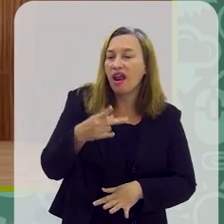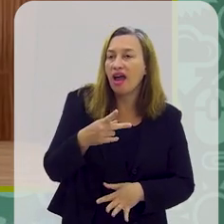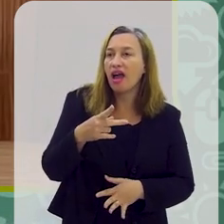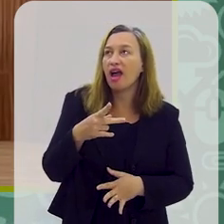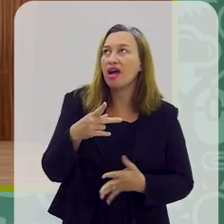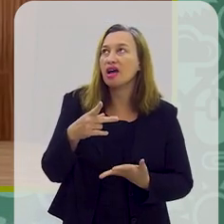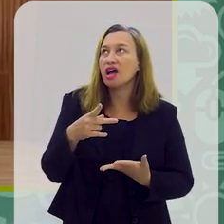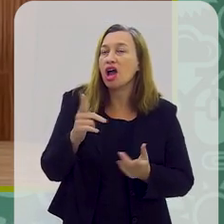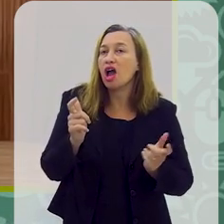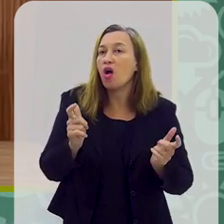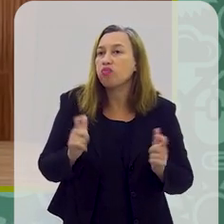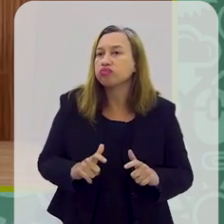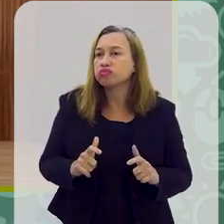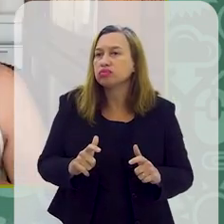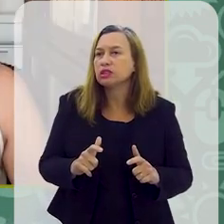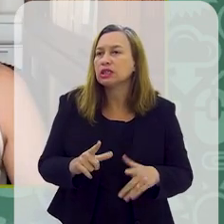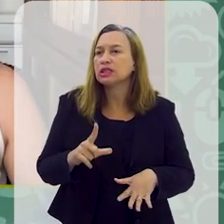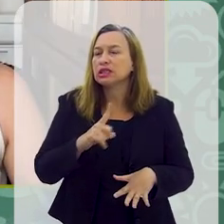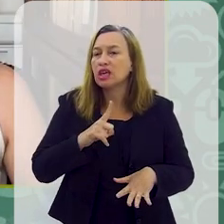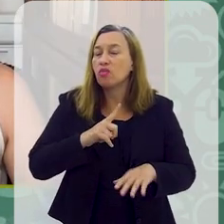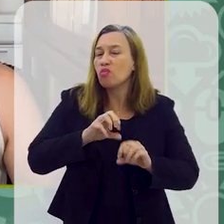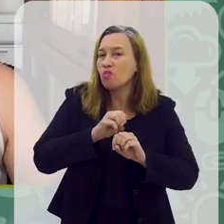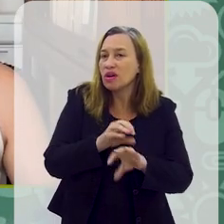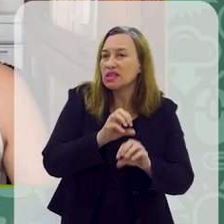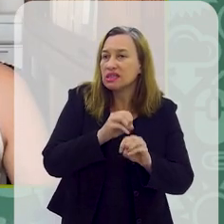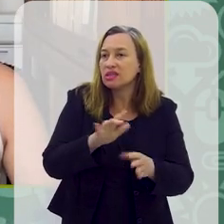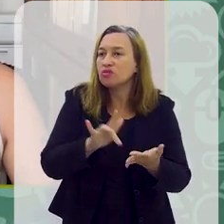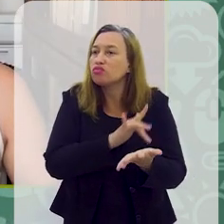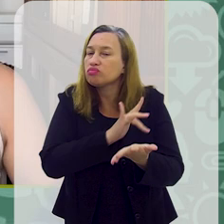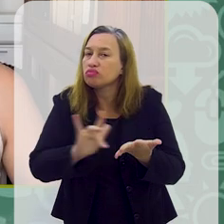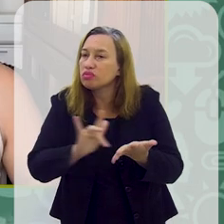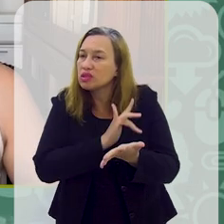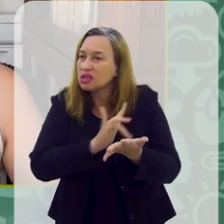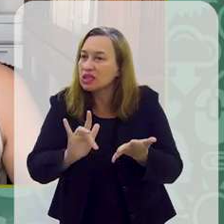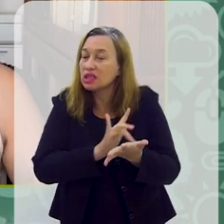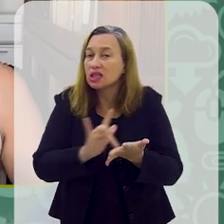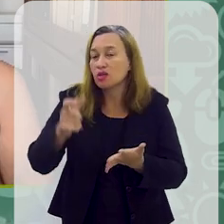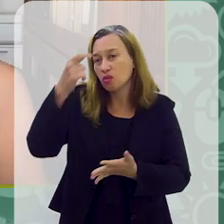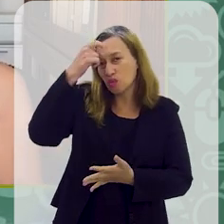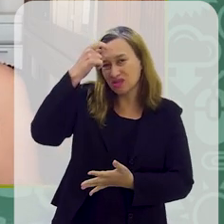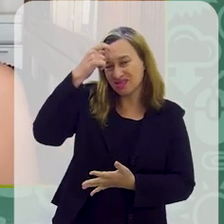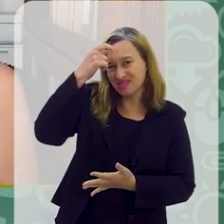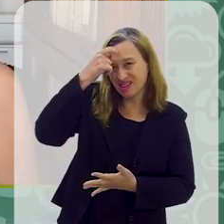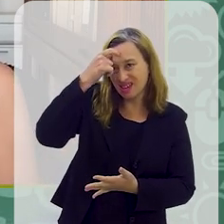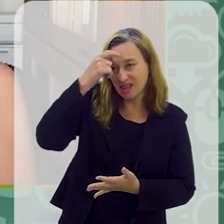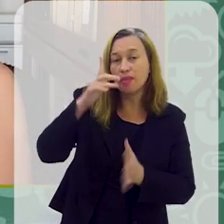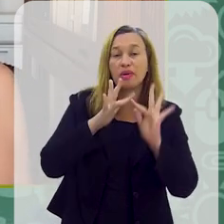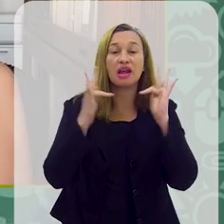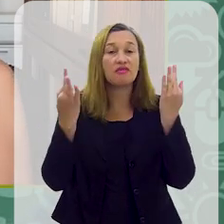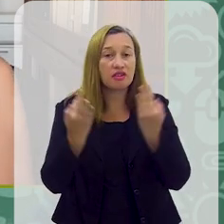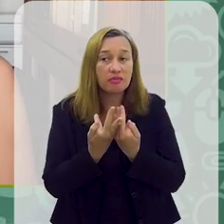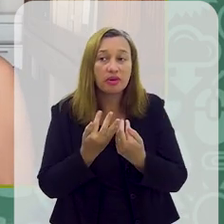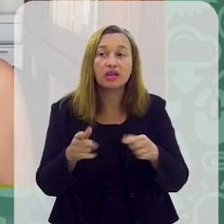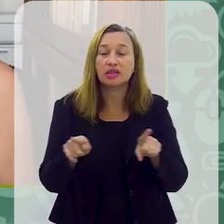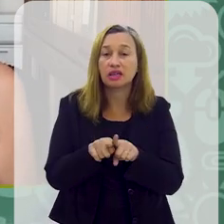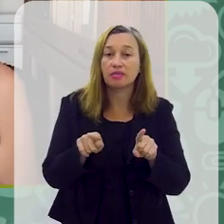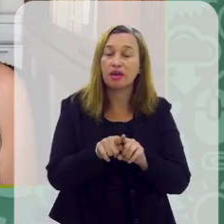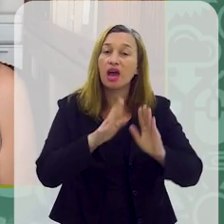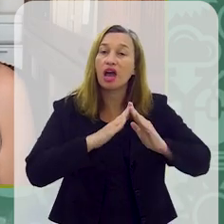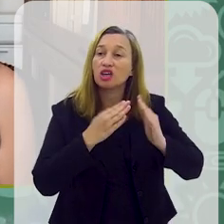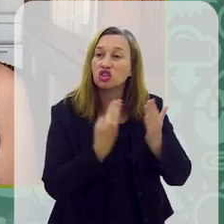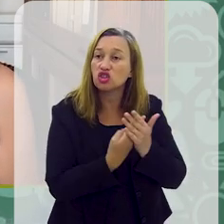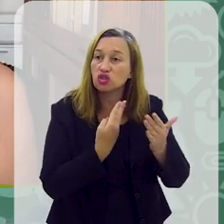falar de uma maneira onde haja uma educação digital consistente pelas famílias e